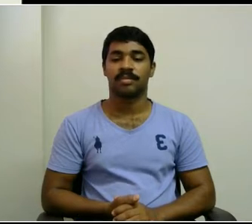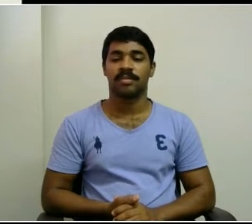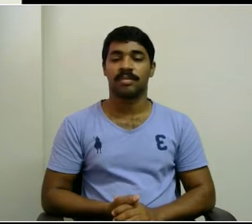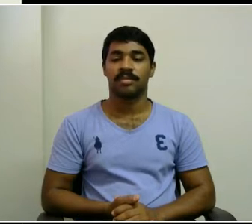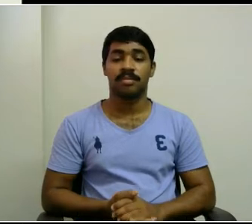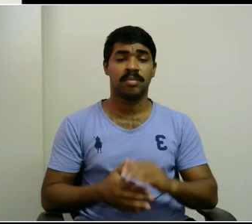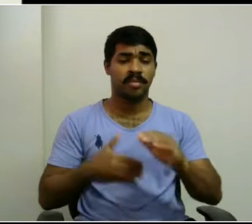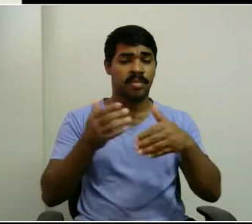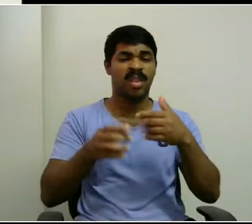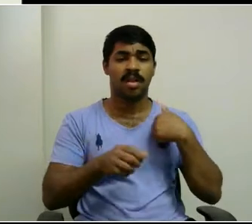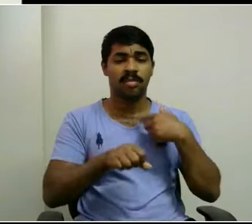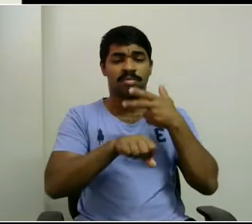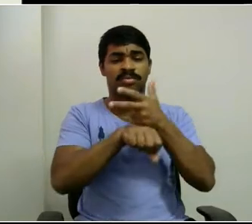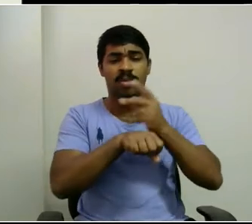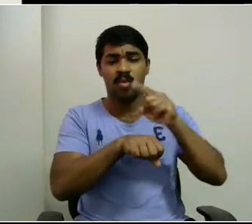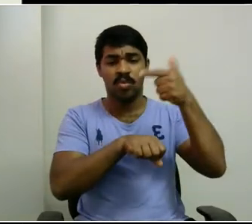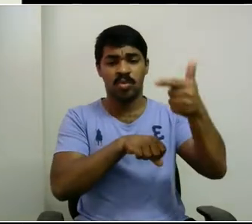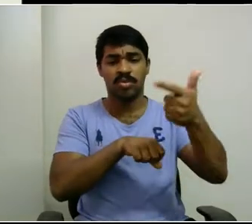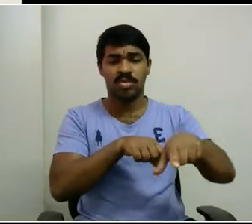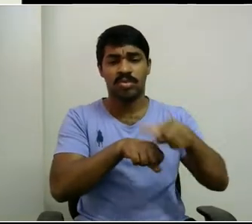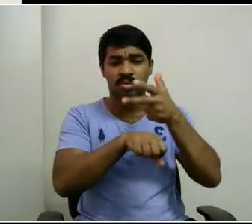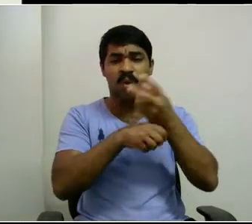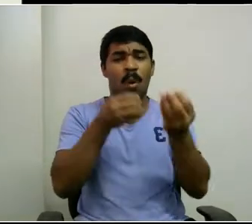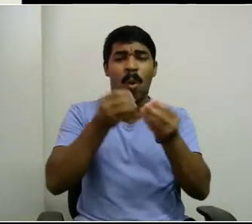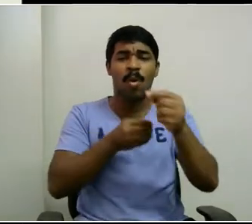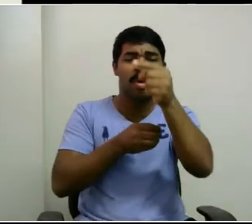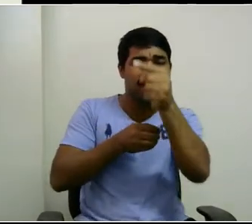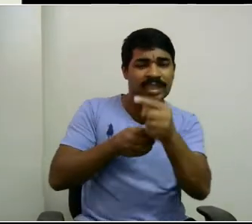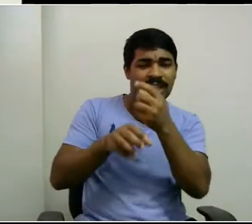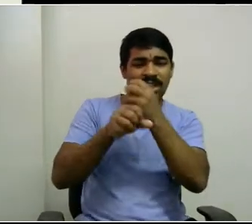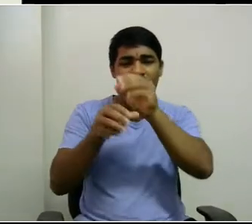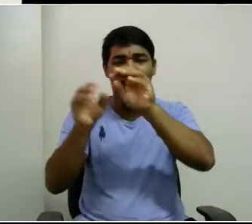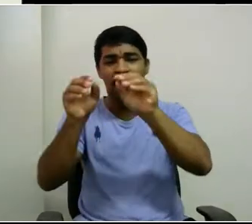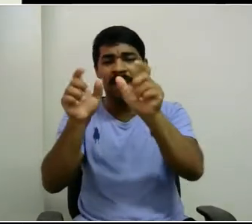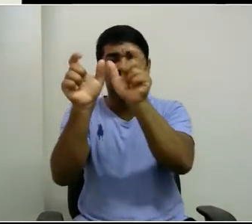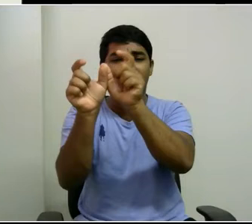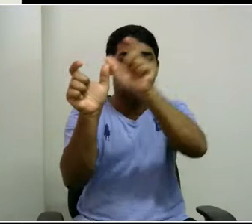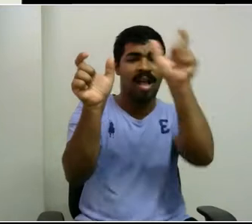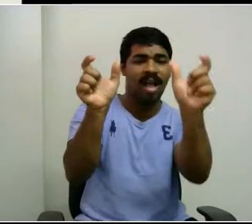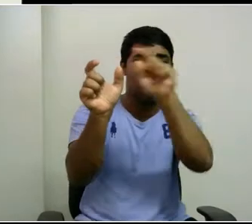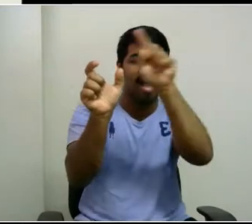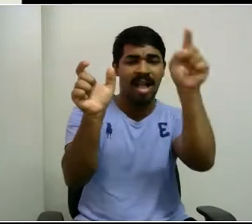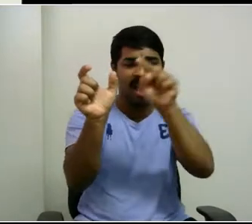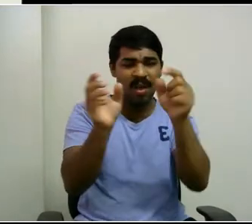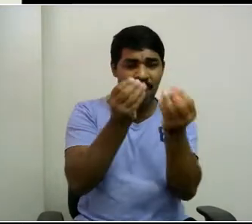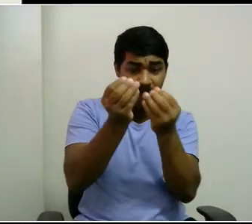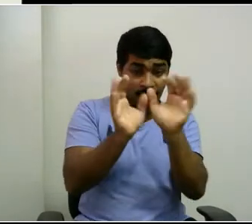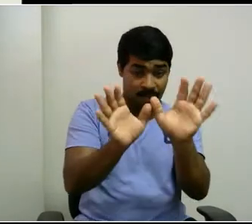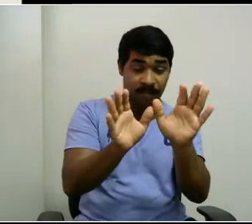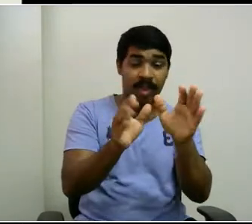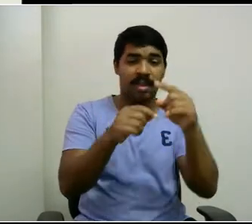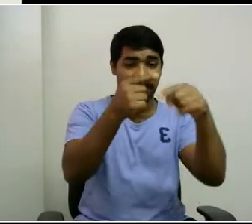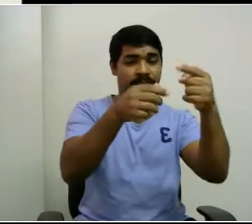Depois eu faço um vídeo explicando melhor esse processo. Se vocês conseguirem chegar aqui,